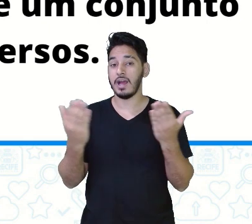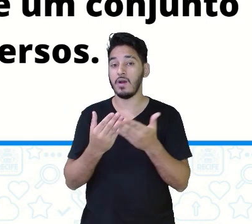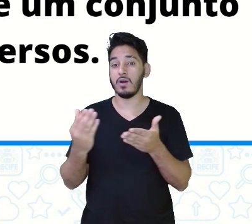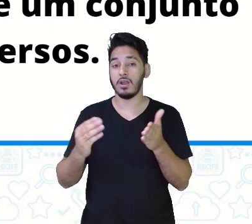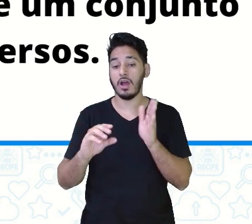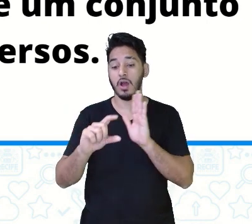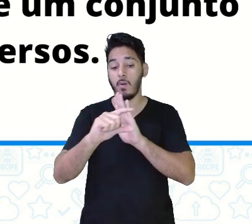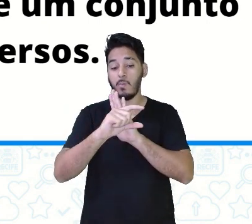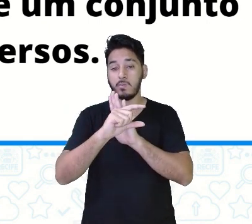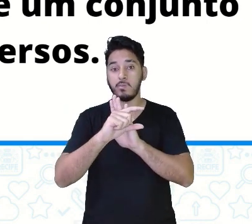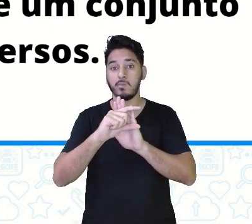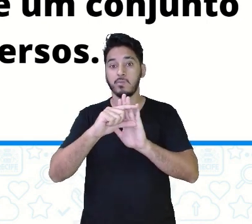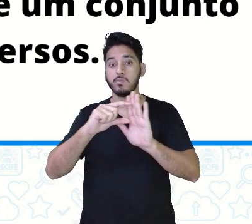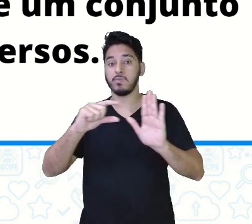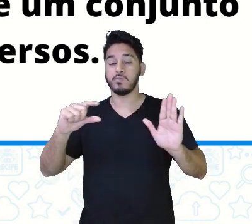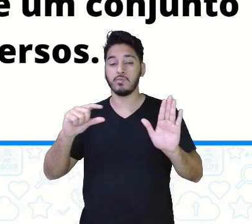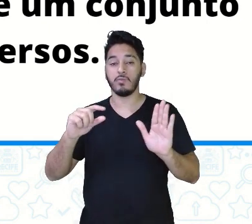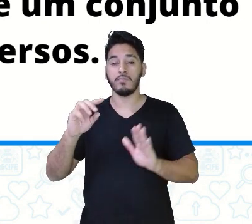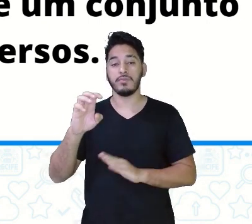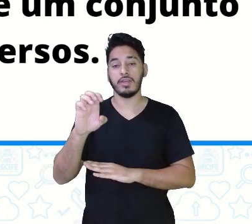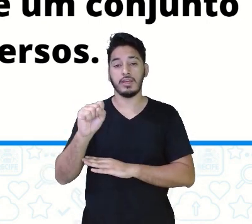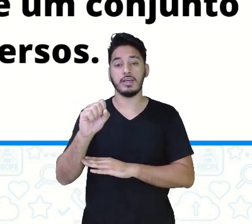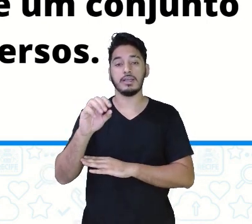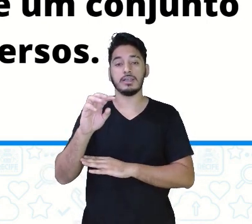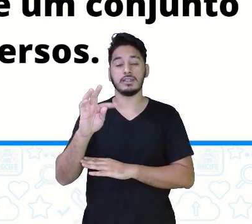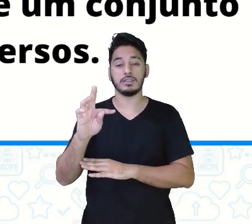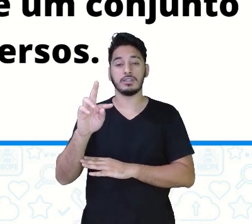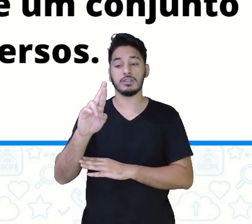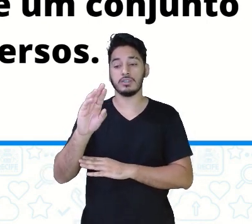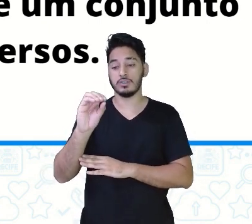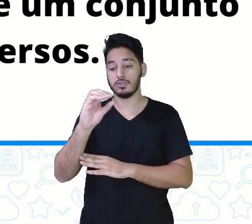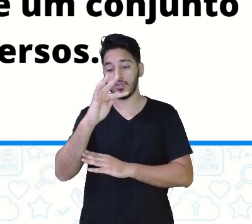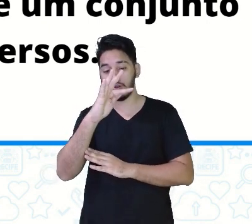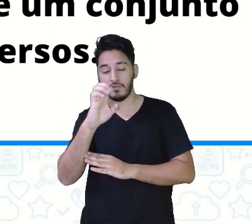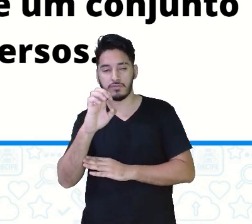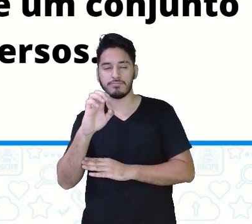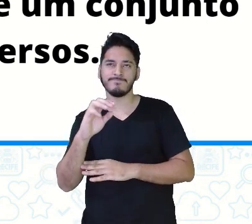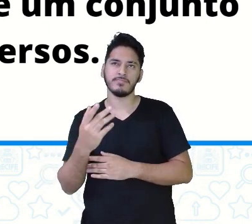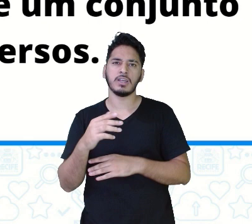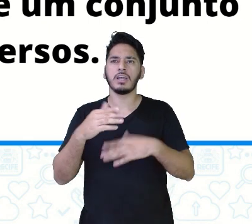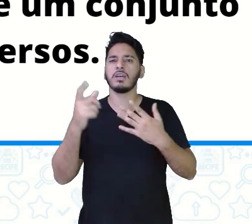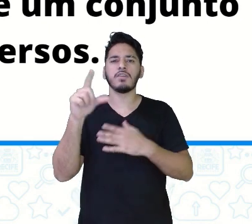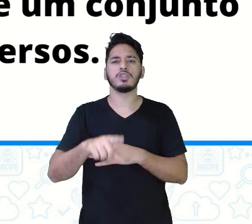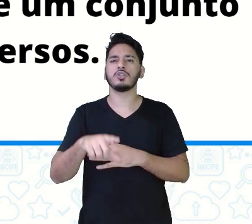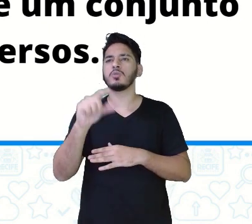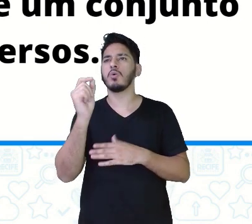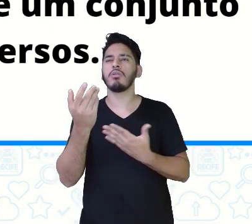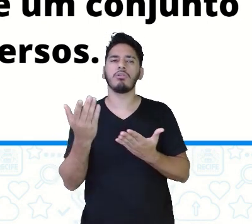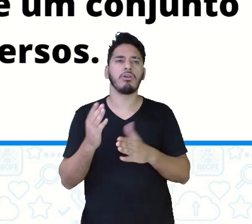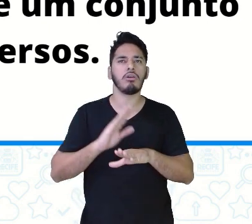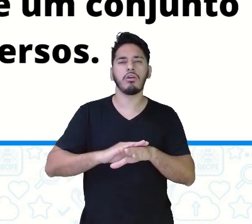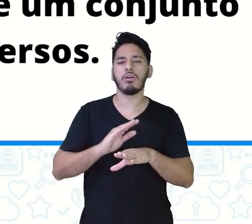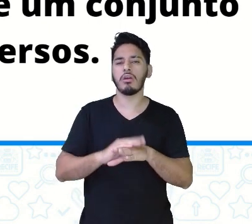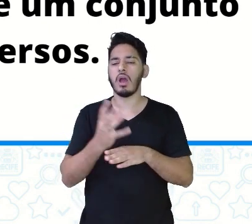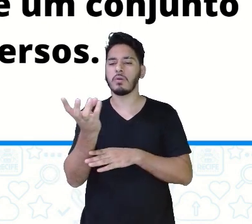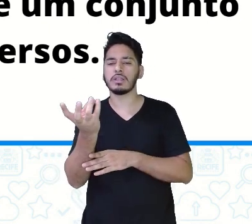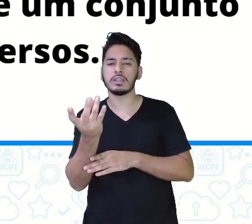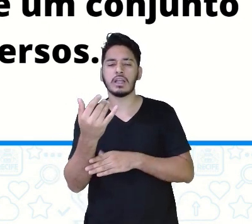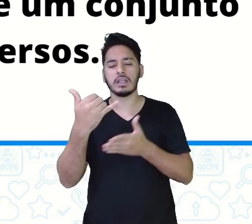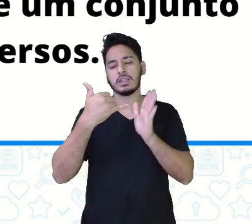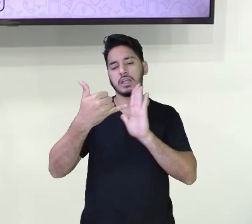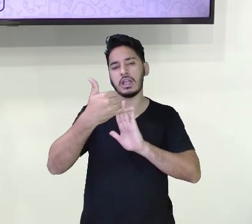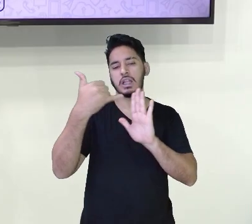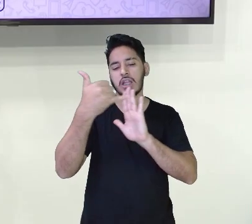um conjunto de versos. Quem vai decidir o tamanho dessas estrofes ou a quantidade de versos que